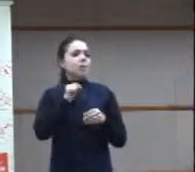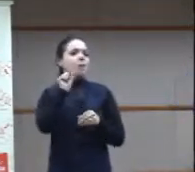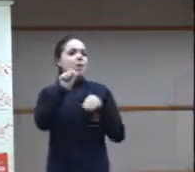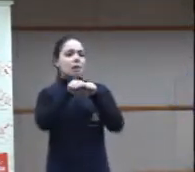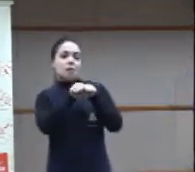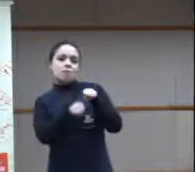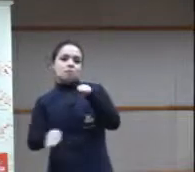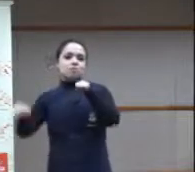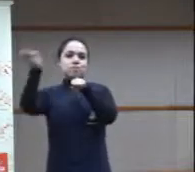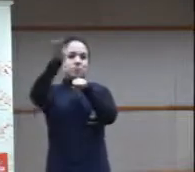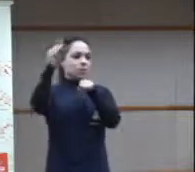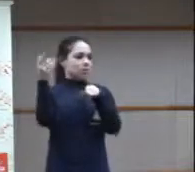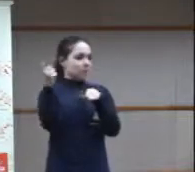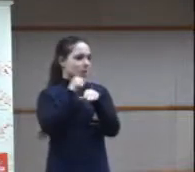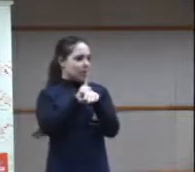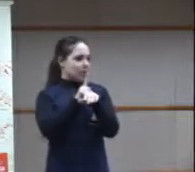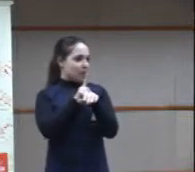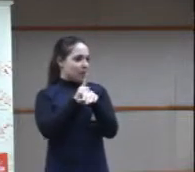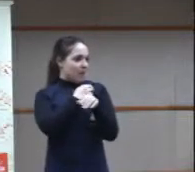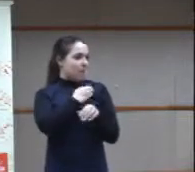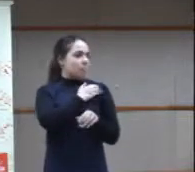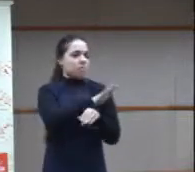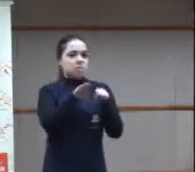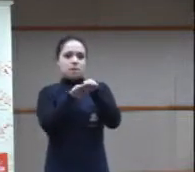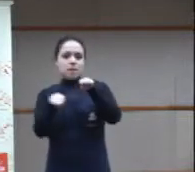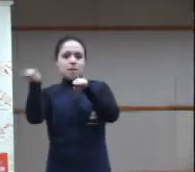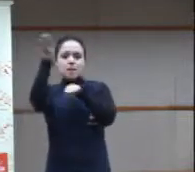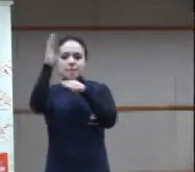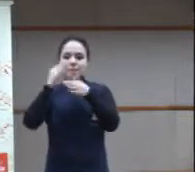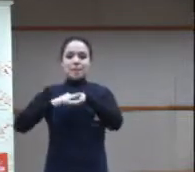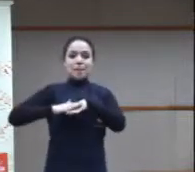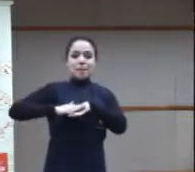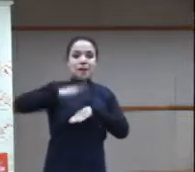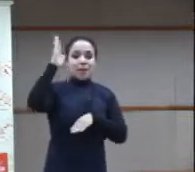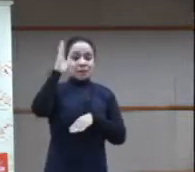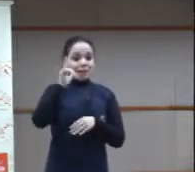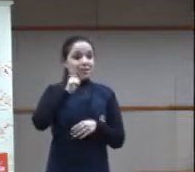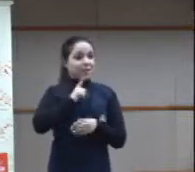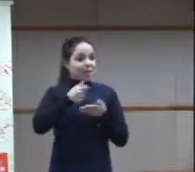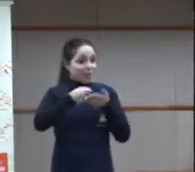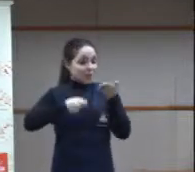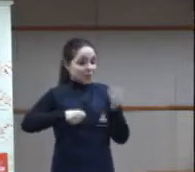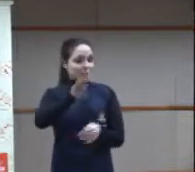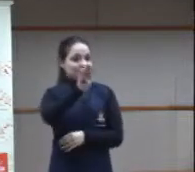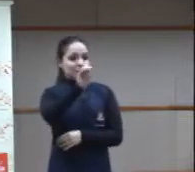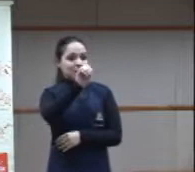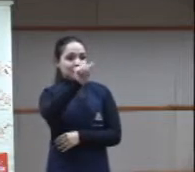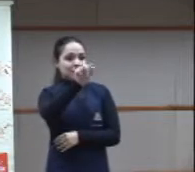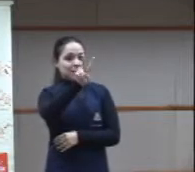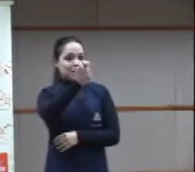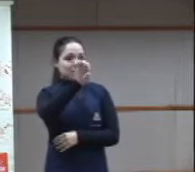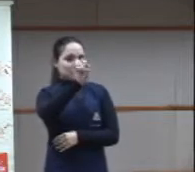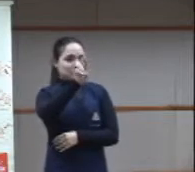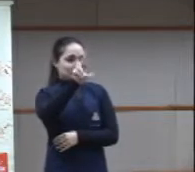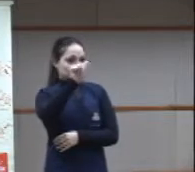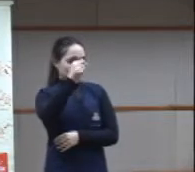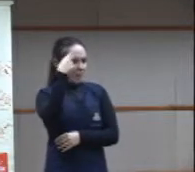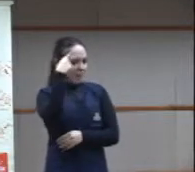radicalismos. Olha, o Boaventura já nos lembra que quanto mais nós nos separarmos, mais